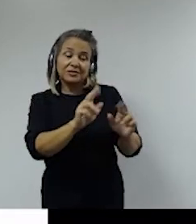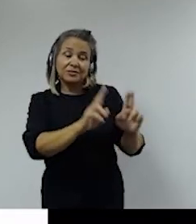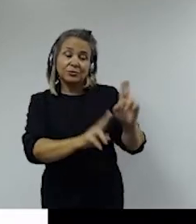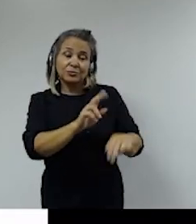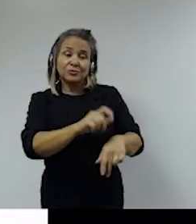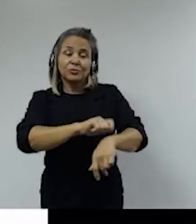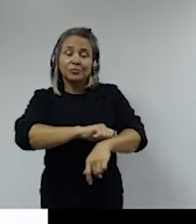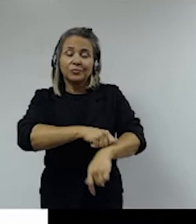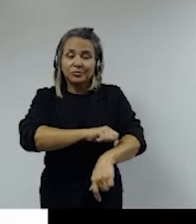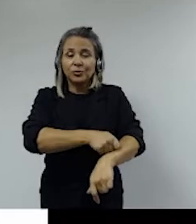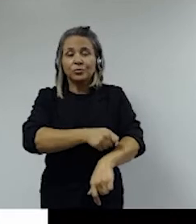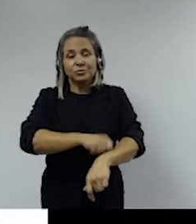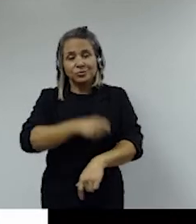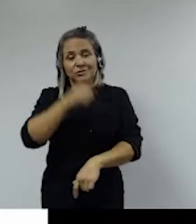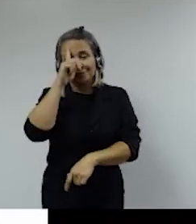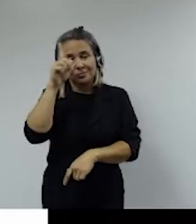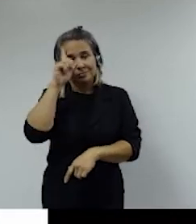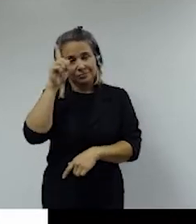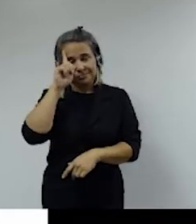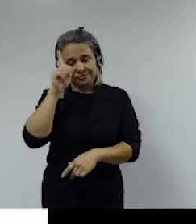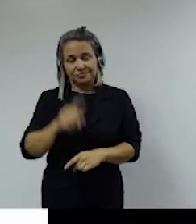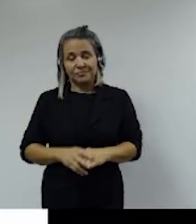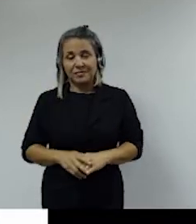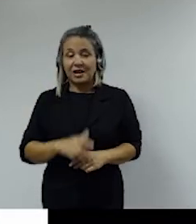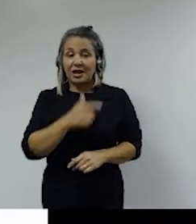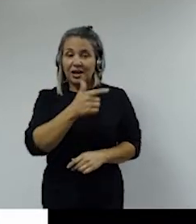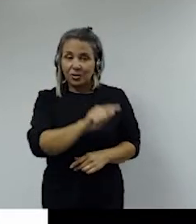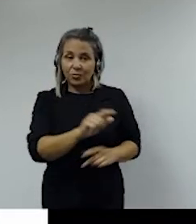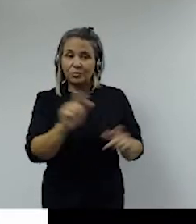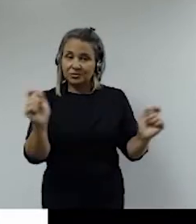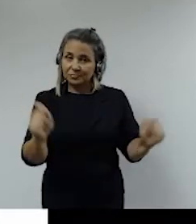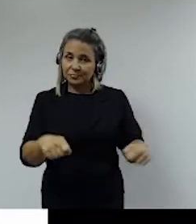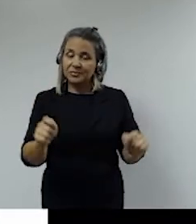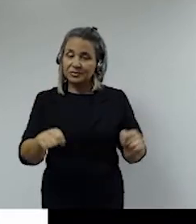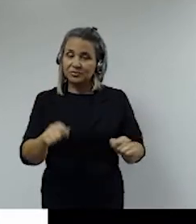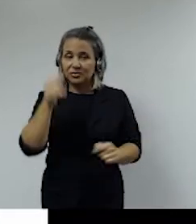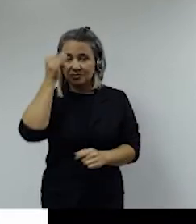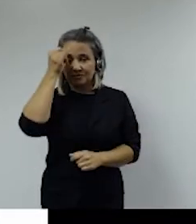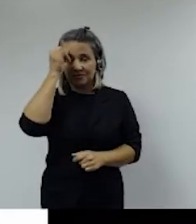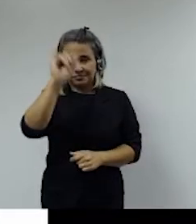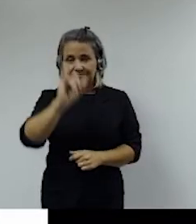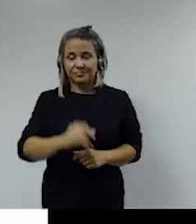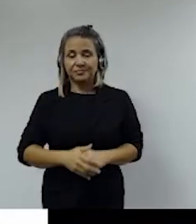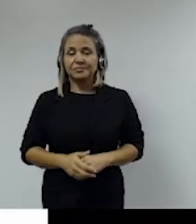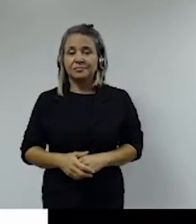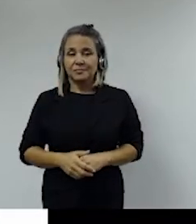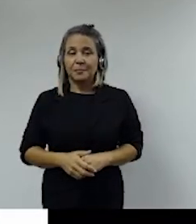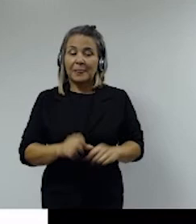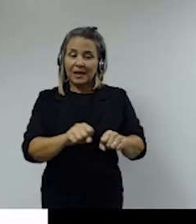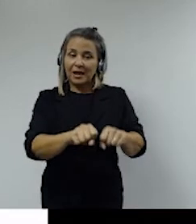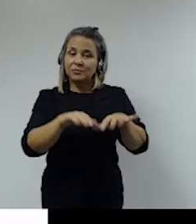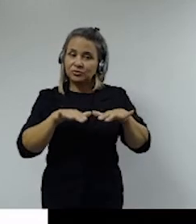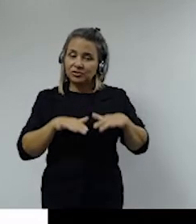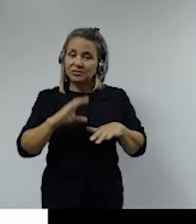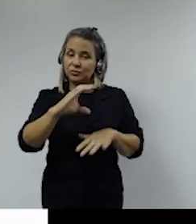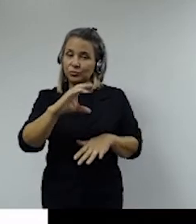tratos cotidianos e diários, né? Então, é um outro potencial também das audiências de custódia, como prevenção à tortura e maus tratos.